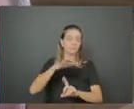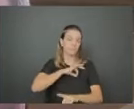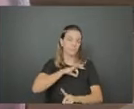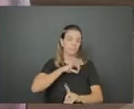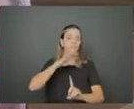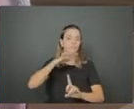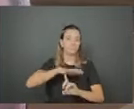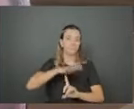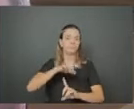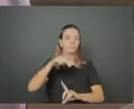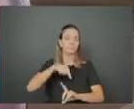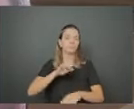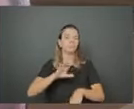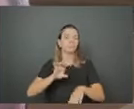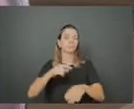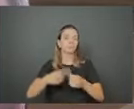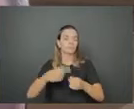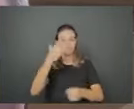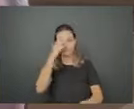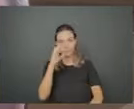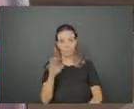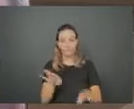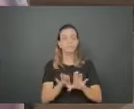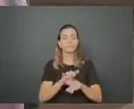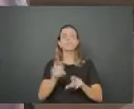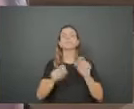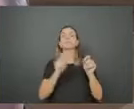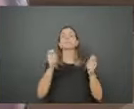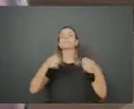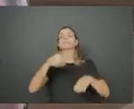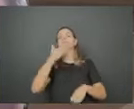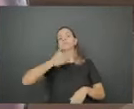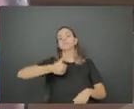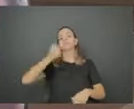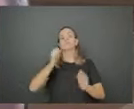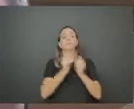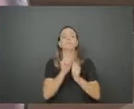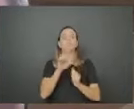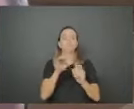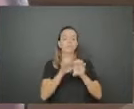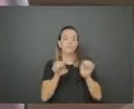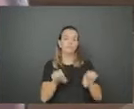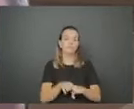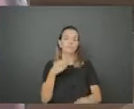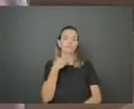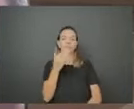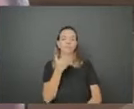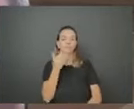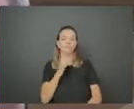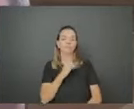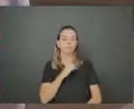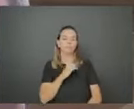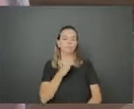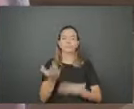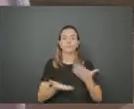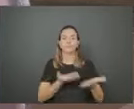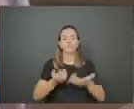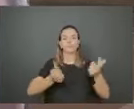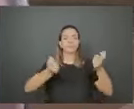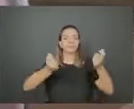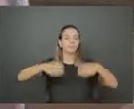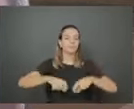ser melhorado em relação a essa estrutura, porque não adianta termos bons servidores, não adianta ter servidores capacitados, mas eles precisam